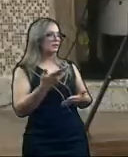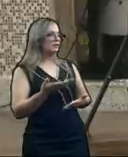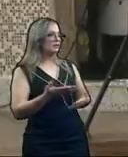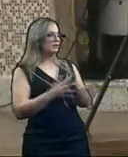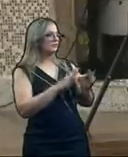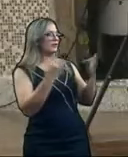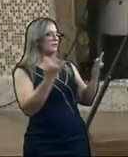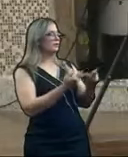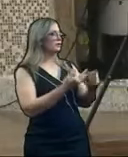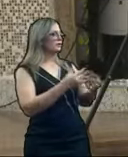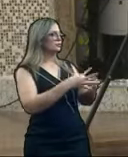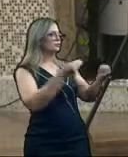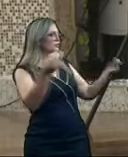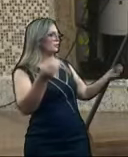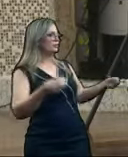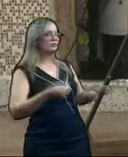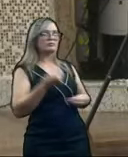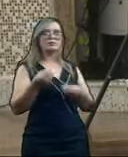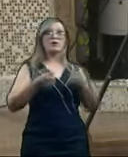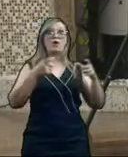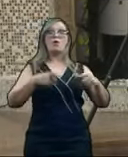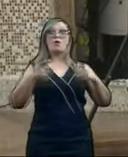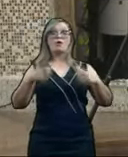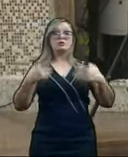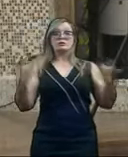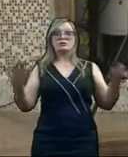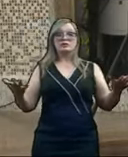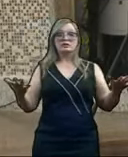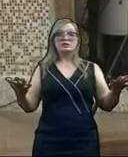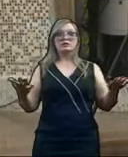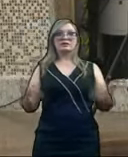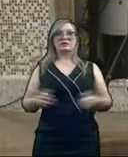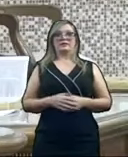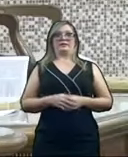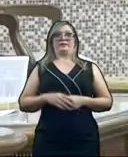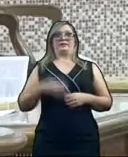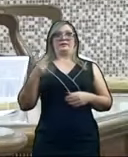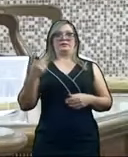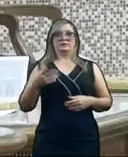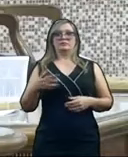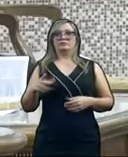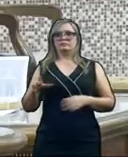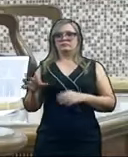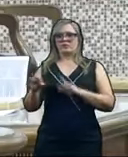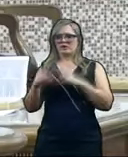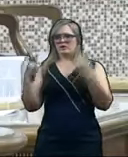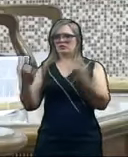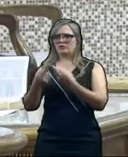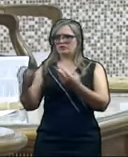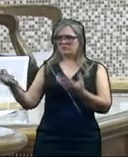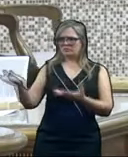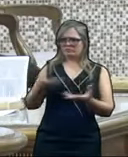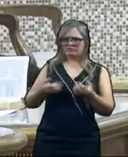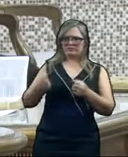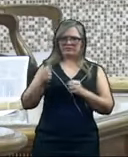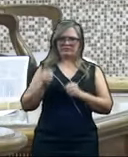se revolta junto com os seus amigos as suas famílias e vai atrás de Jacó